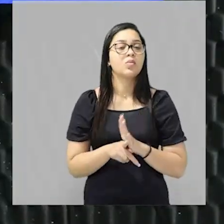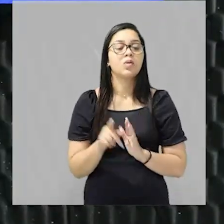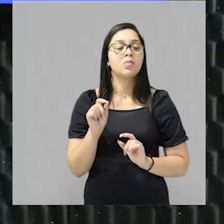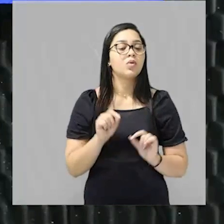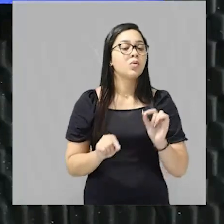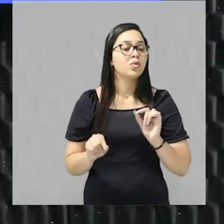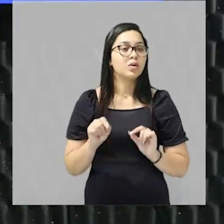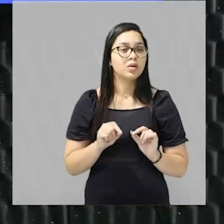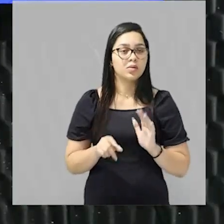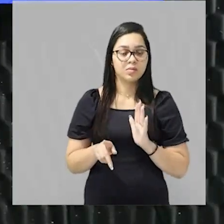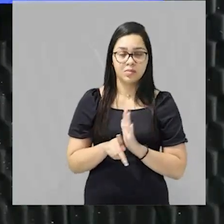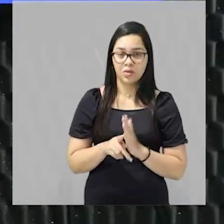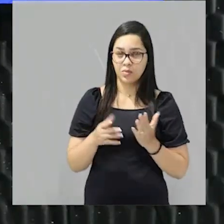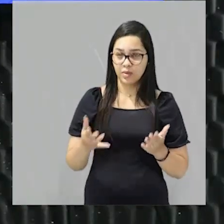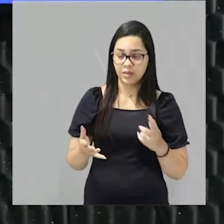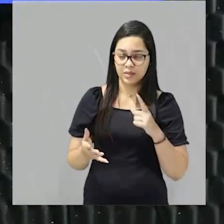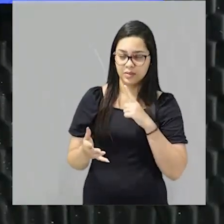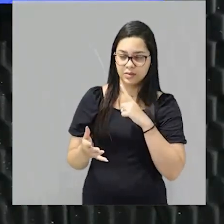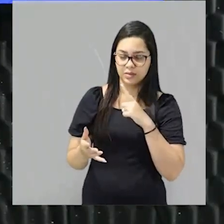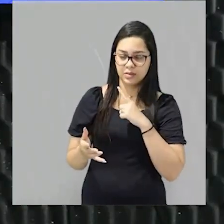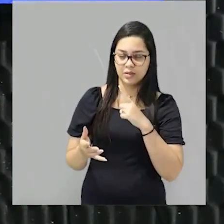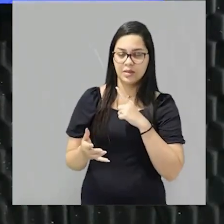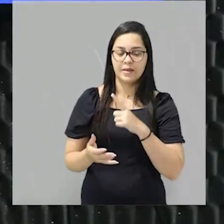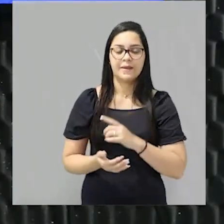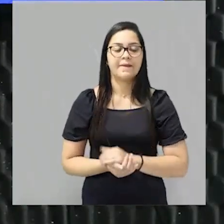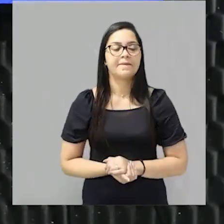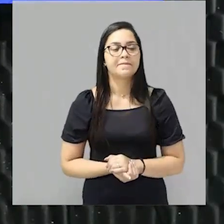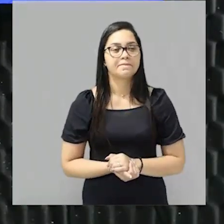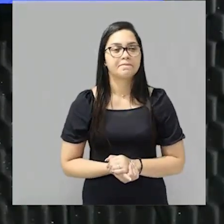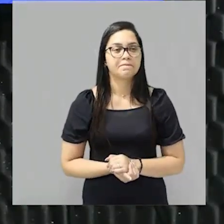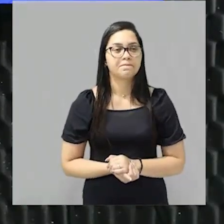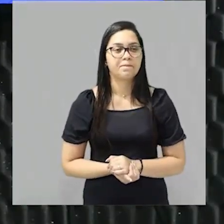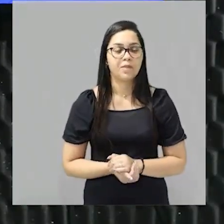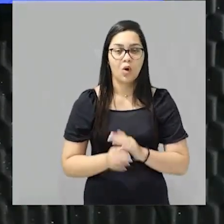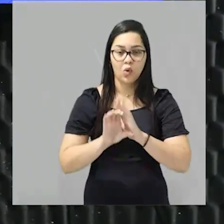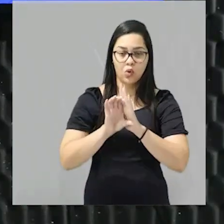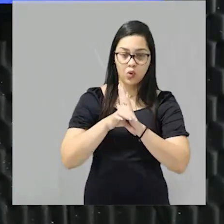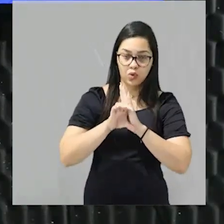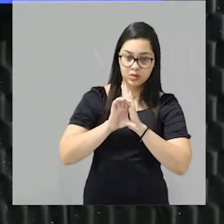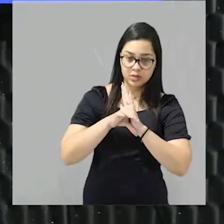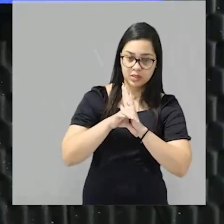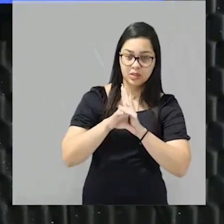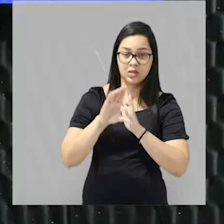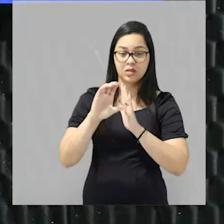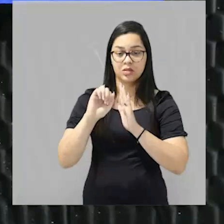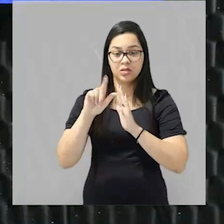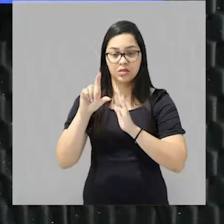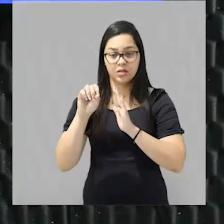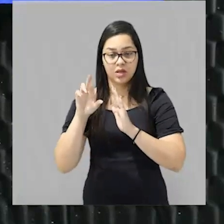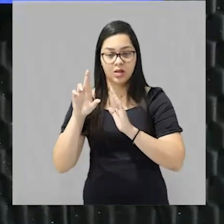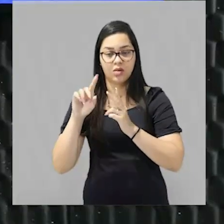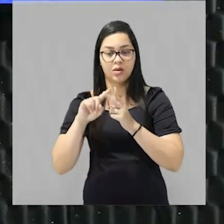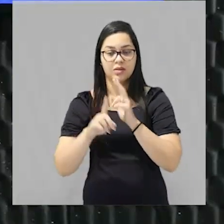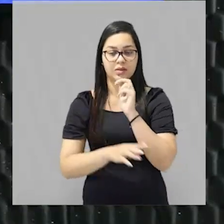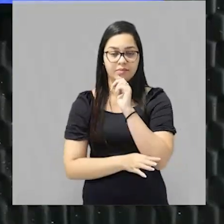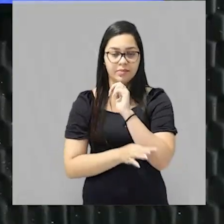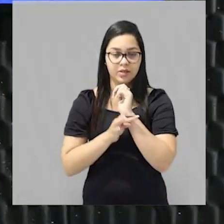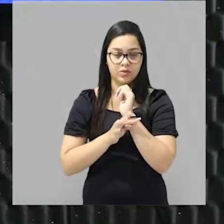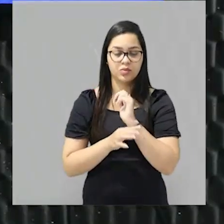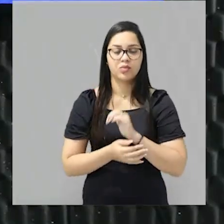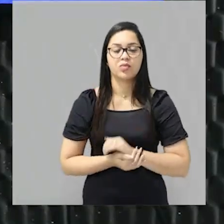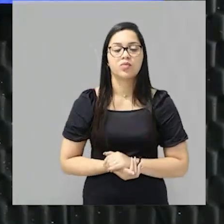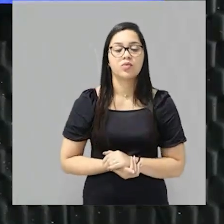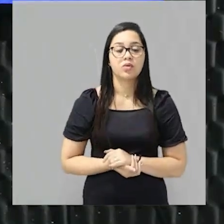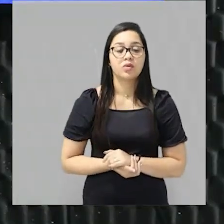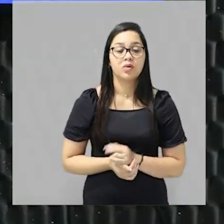diferente de como elas são usadas no meio científico. Na linguagem corrente, calor é identificado como